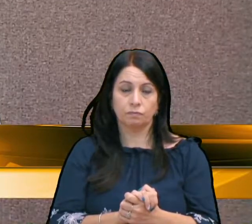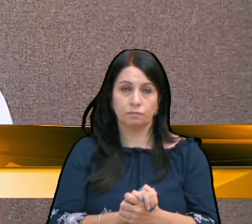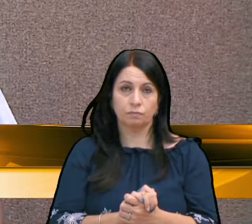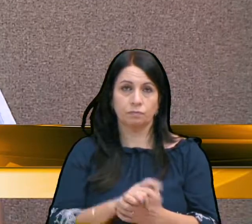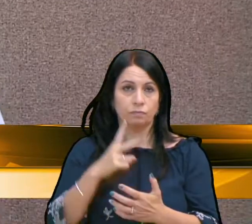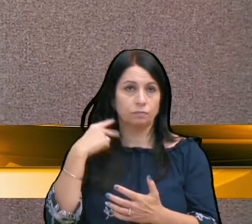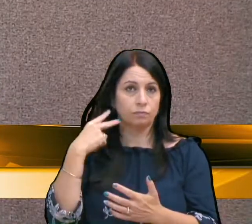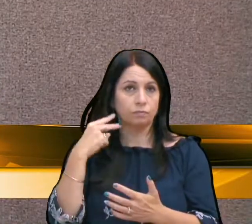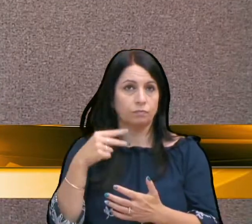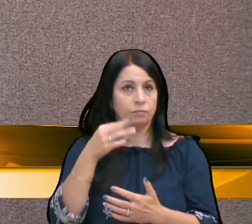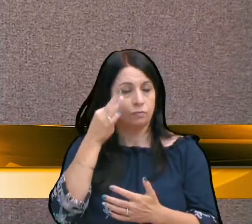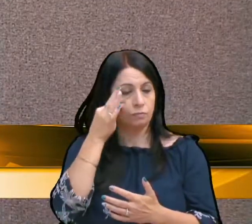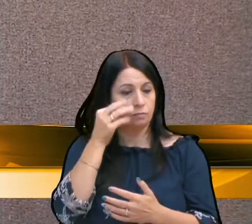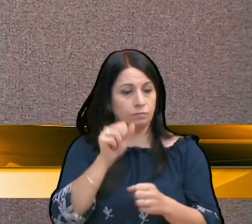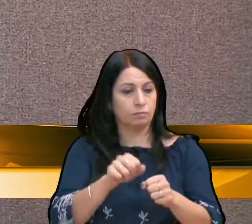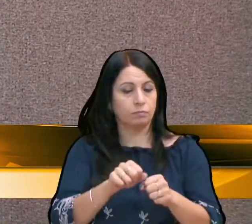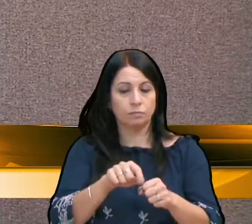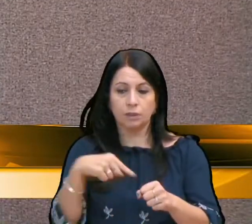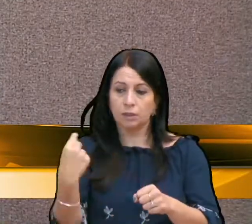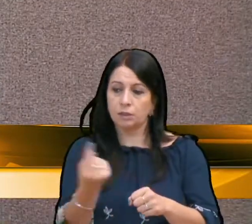vereadores que estão presentes no plenário,